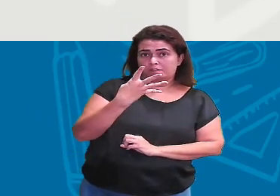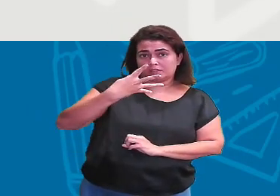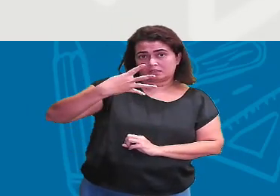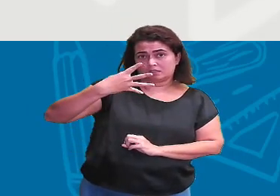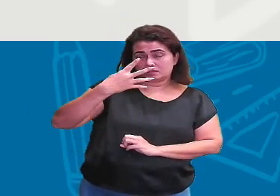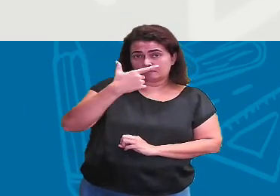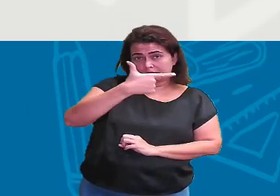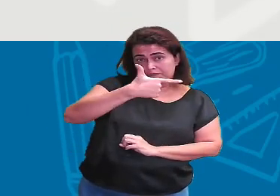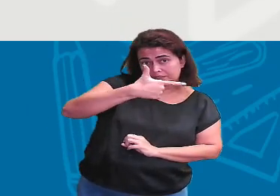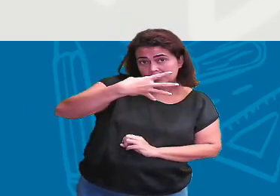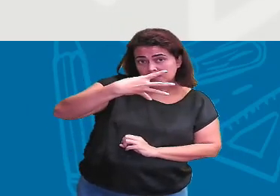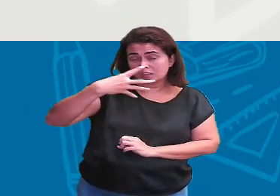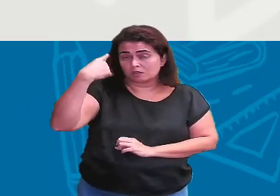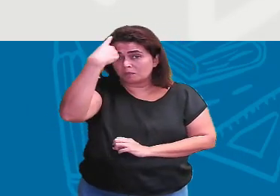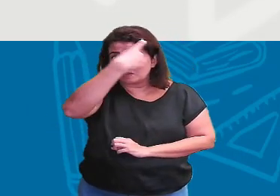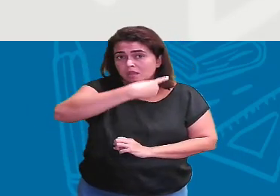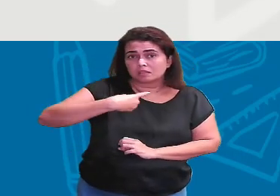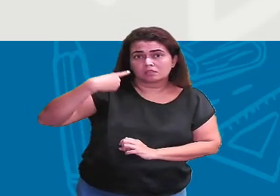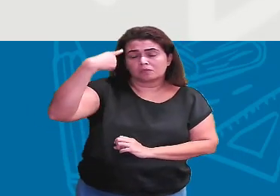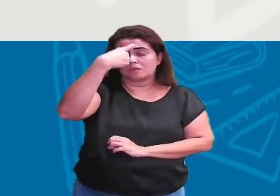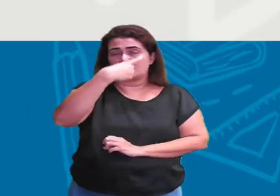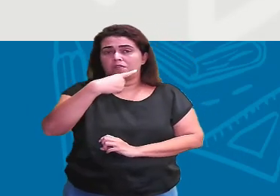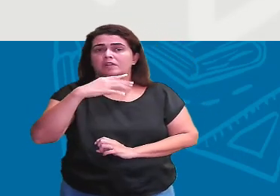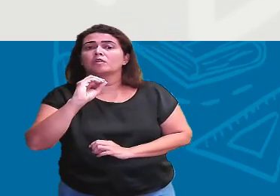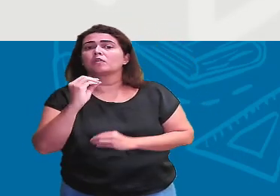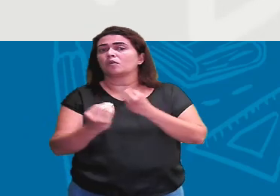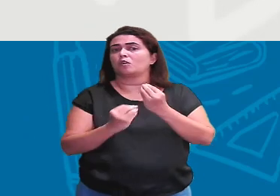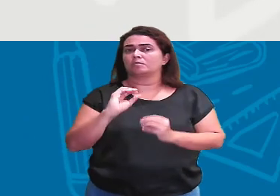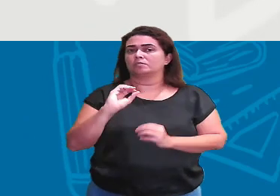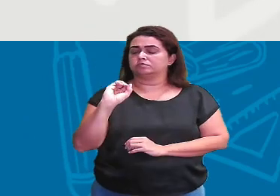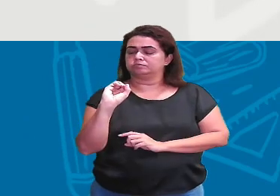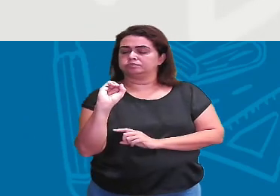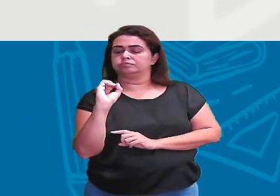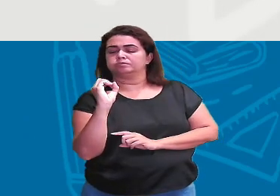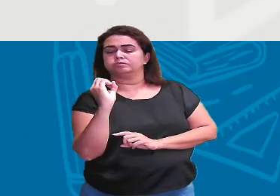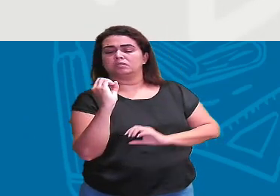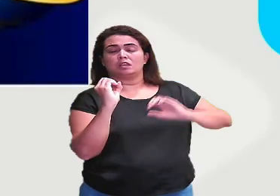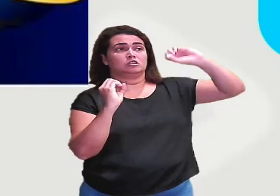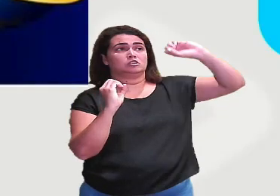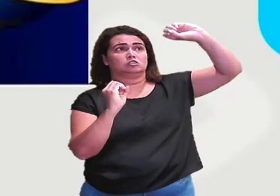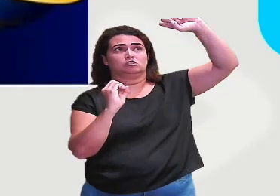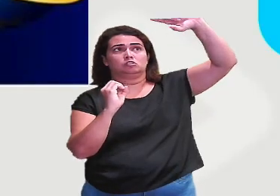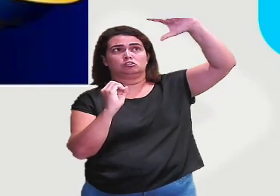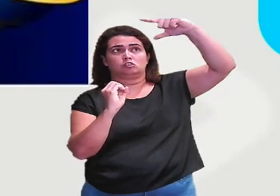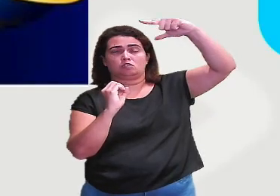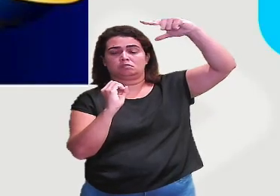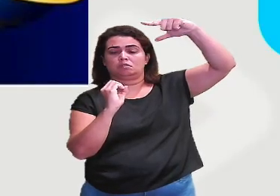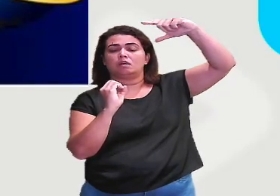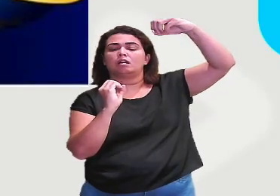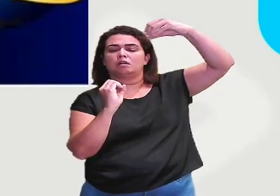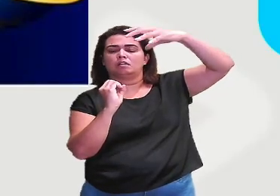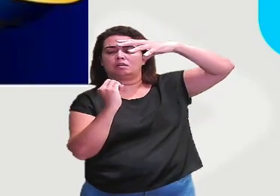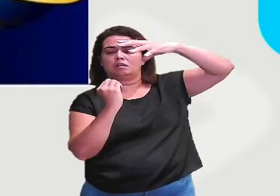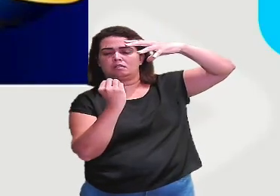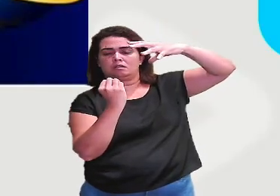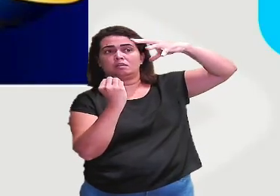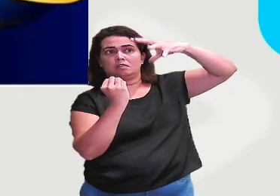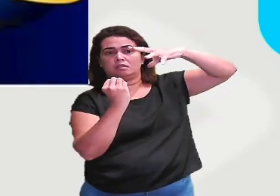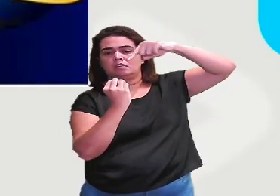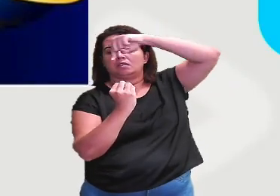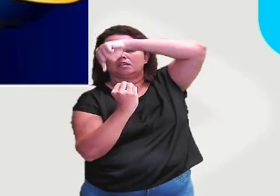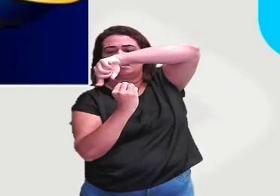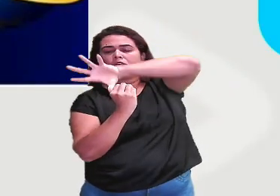durante a sua realização, uma parte do planeta recebe a luz do Sol diretamente e a outra fica escura, dando